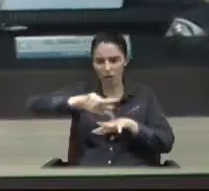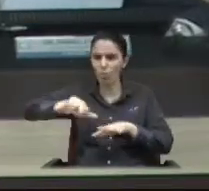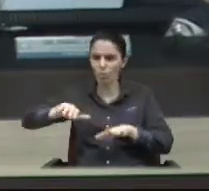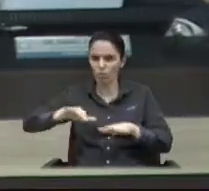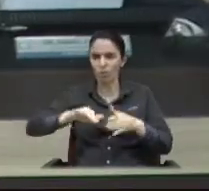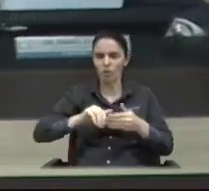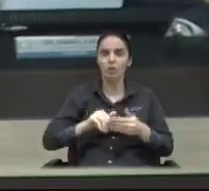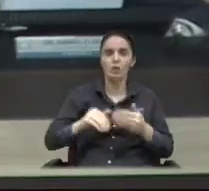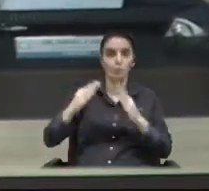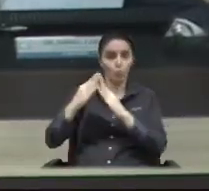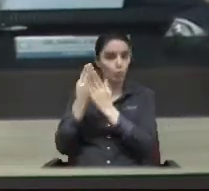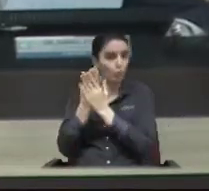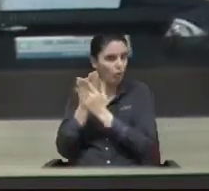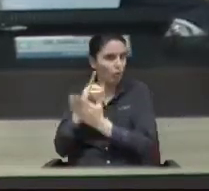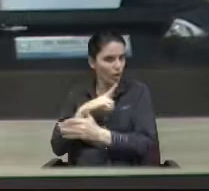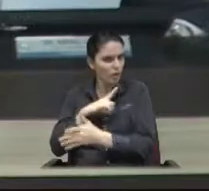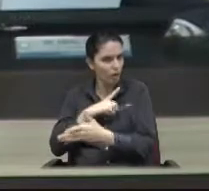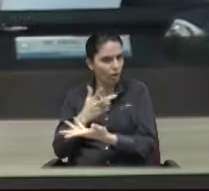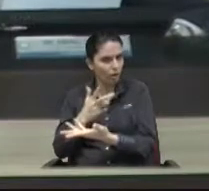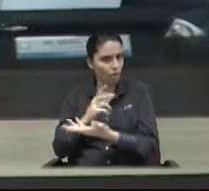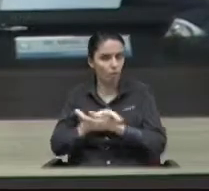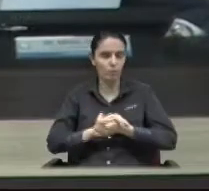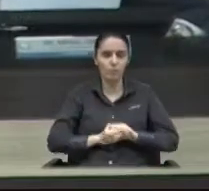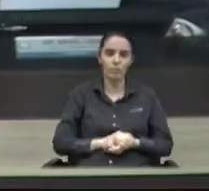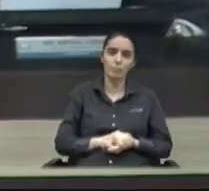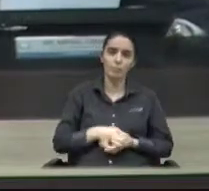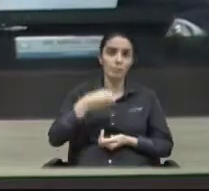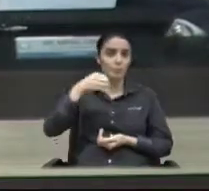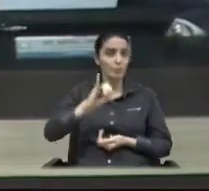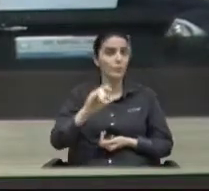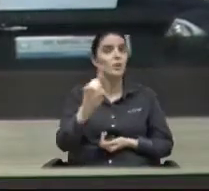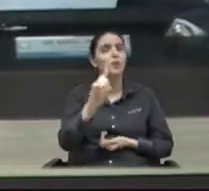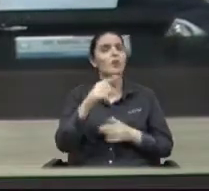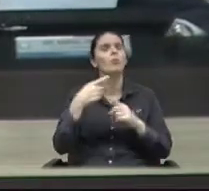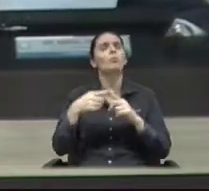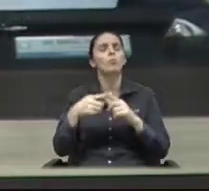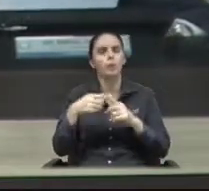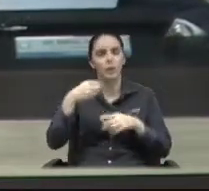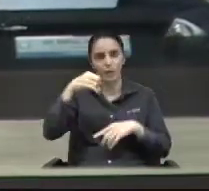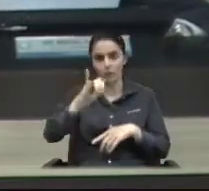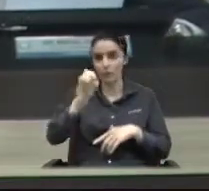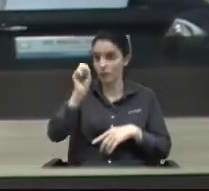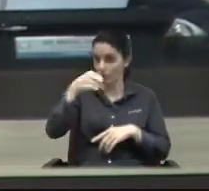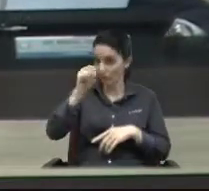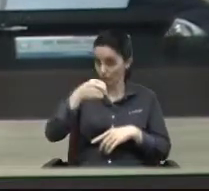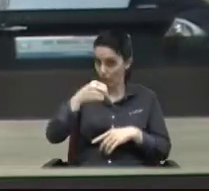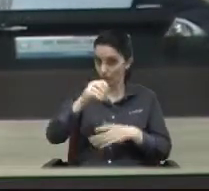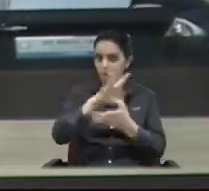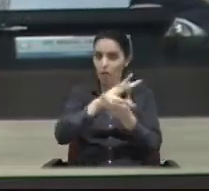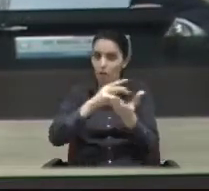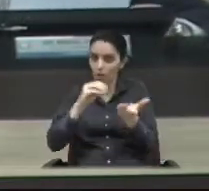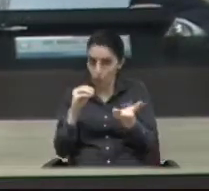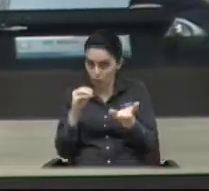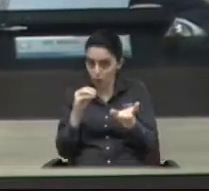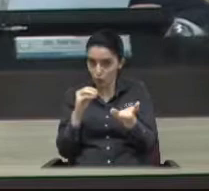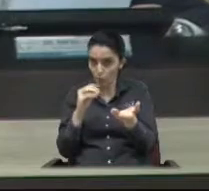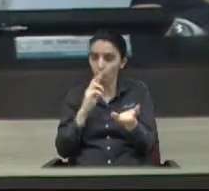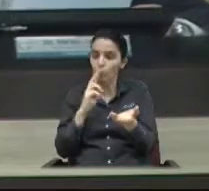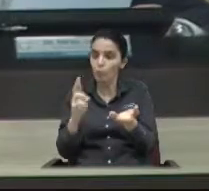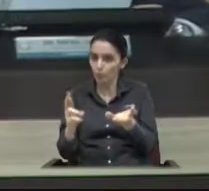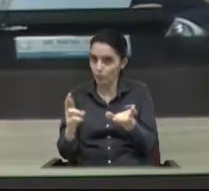âmbito muito município de limeira se não porque se sim por gentileza enviar a cópia